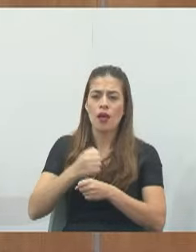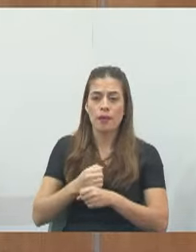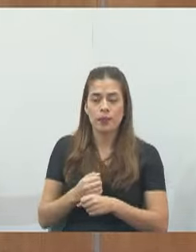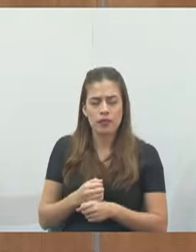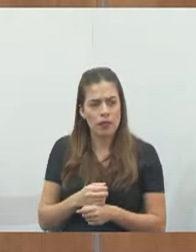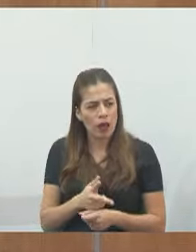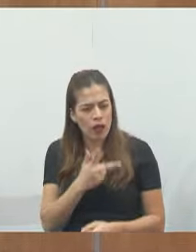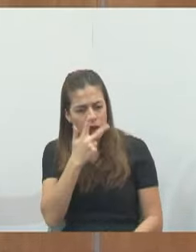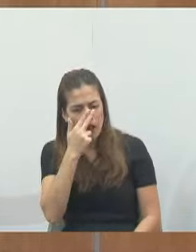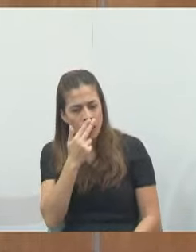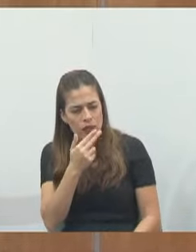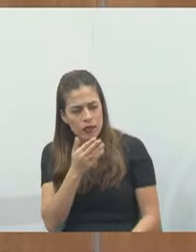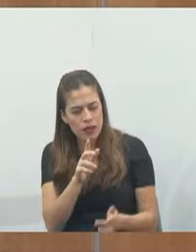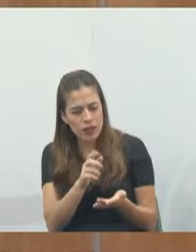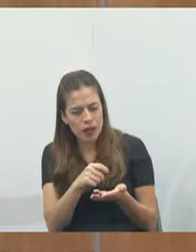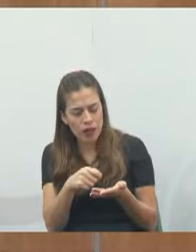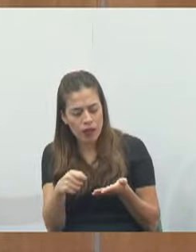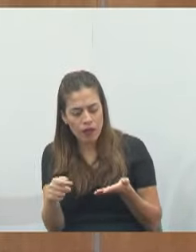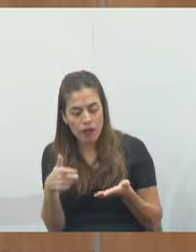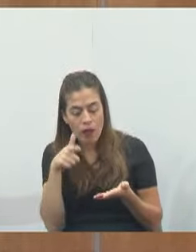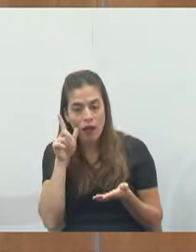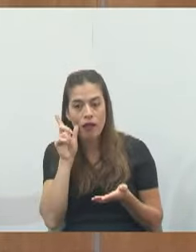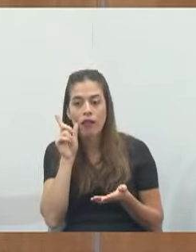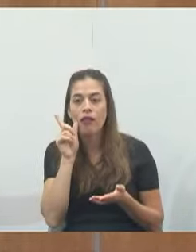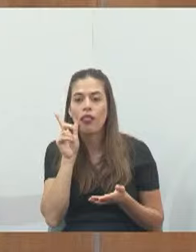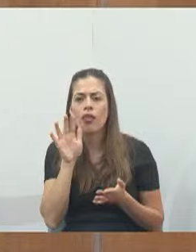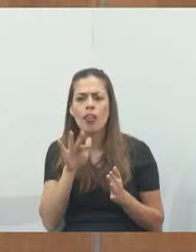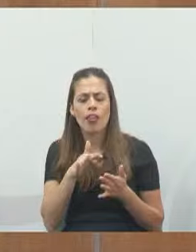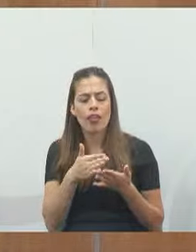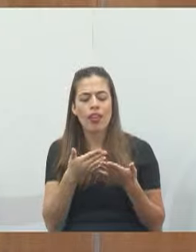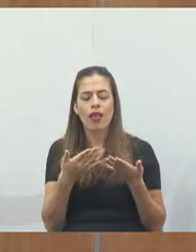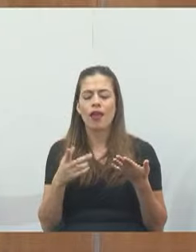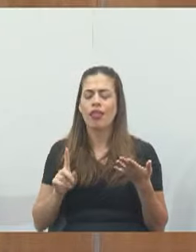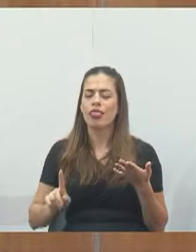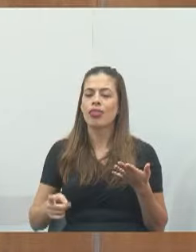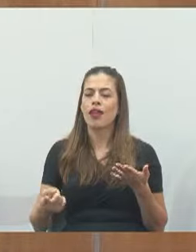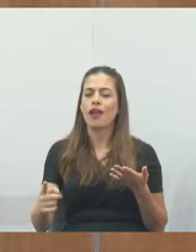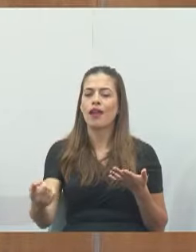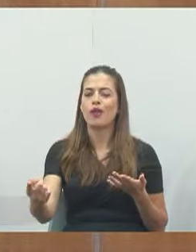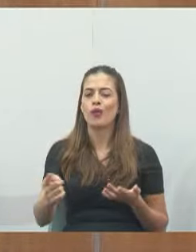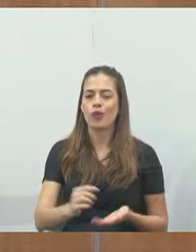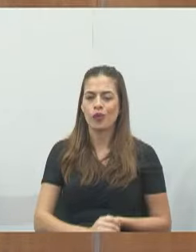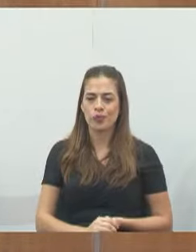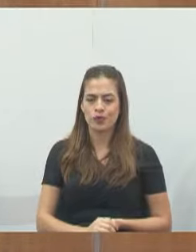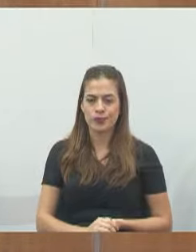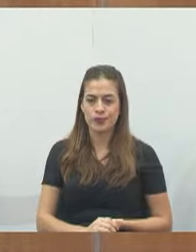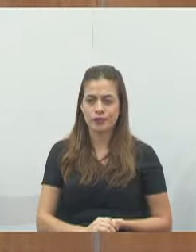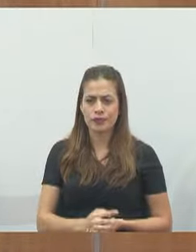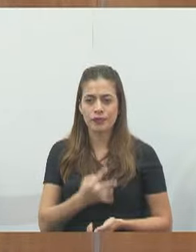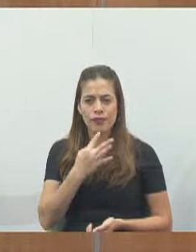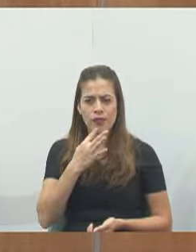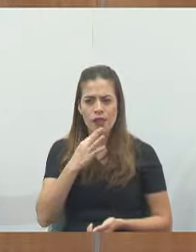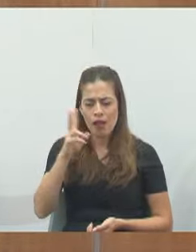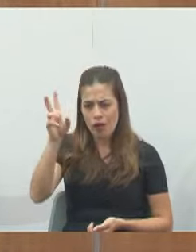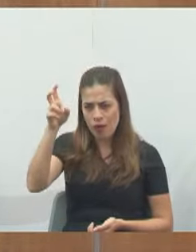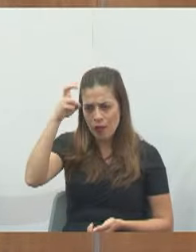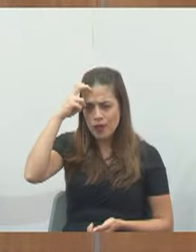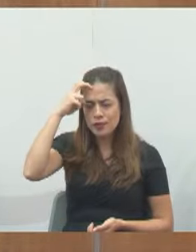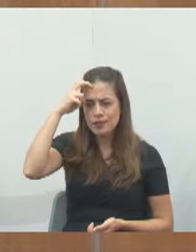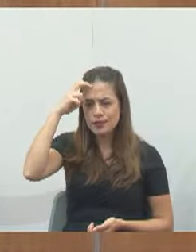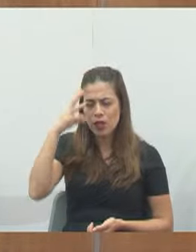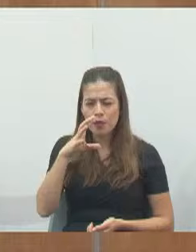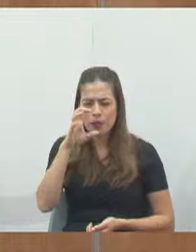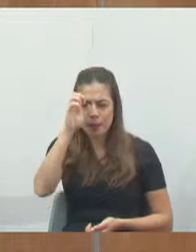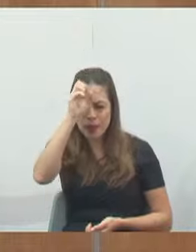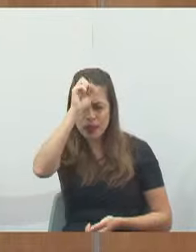escrito ontem, né, devido ao seu aspecto eterno. E dentro desse conhecimento intelectual, eu fui